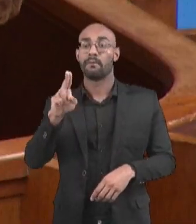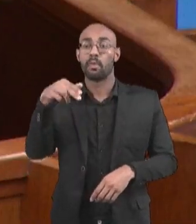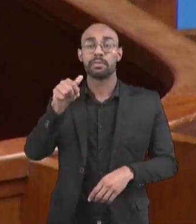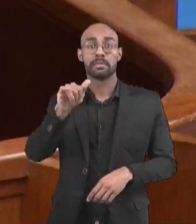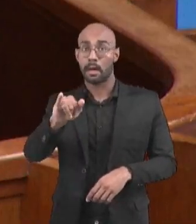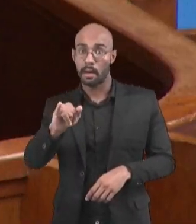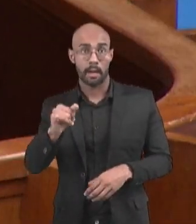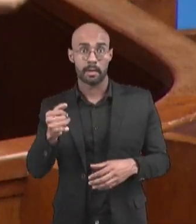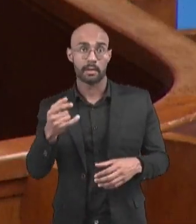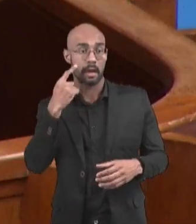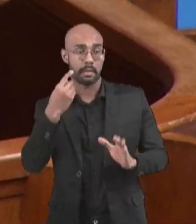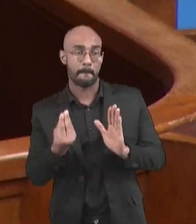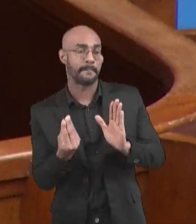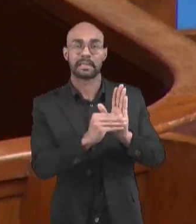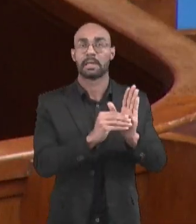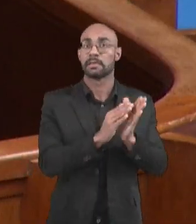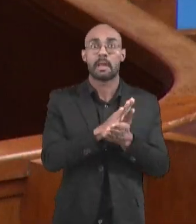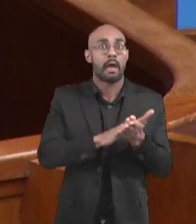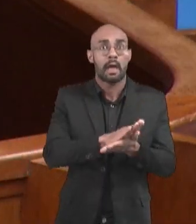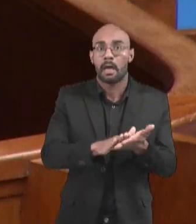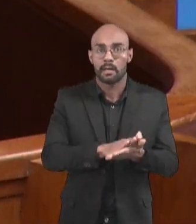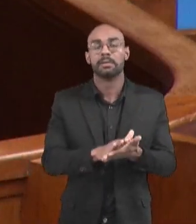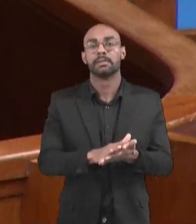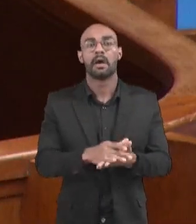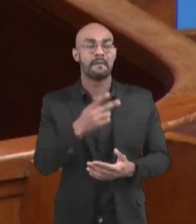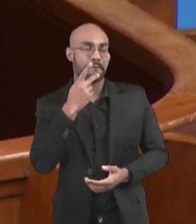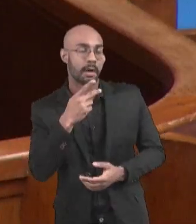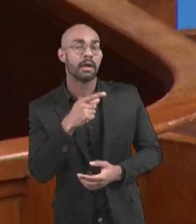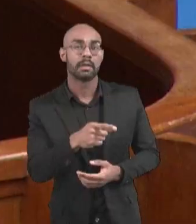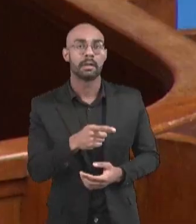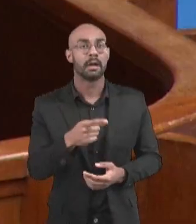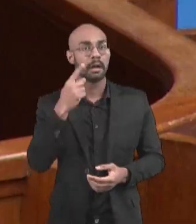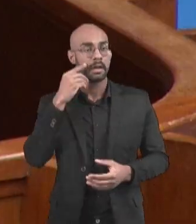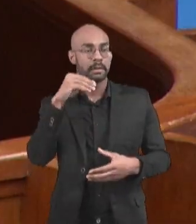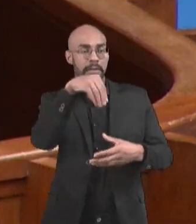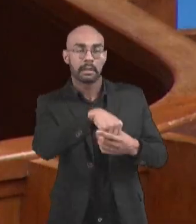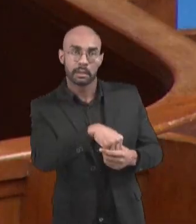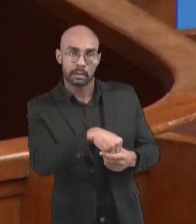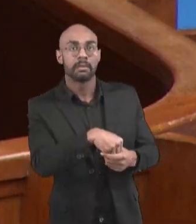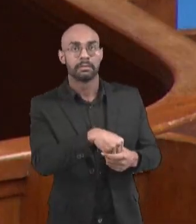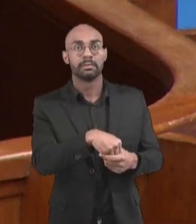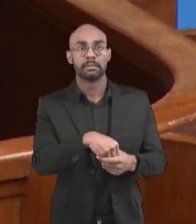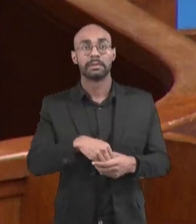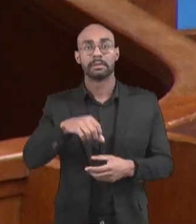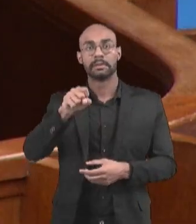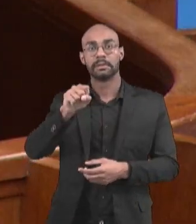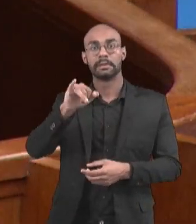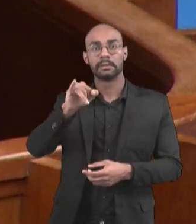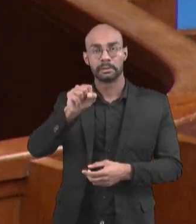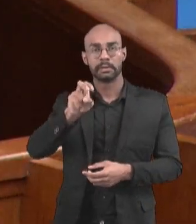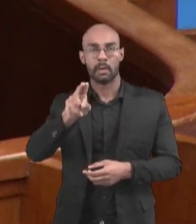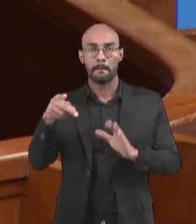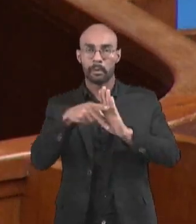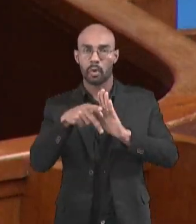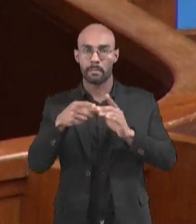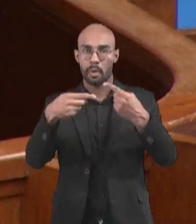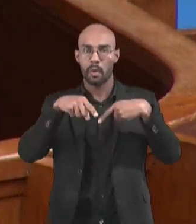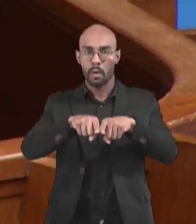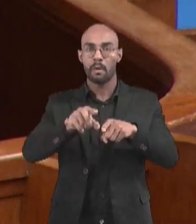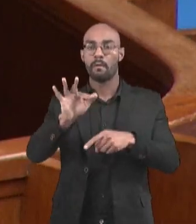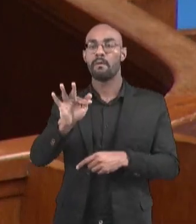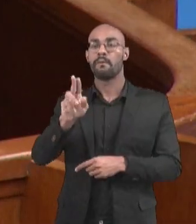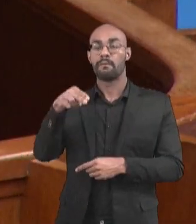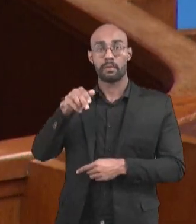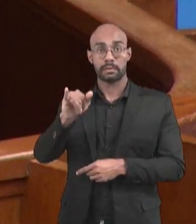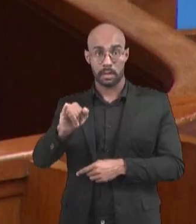ainda, não está demarcado ainda, e constar no programa do CISLE, da FUNAI, que a